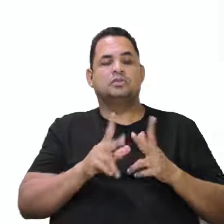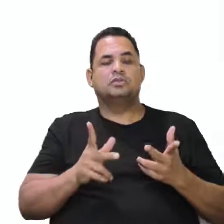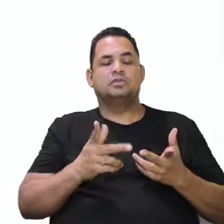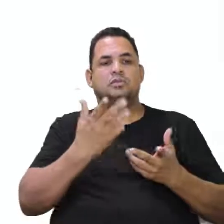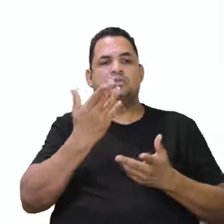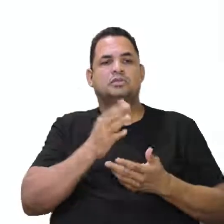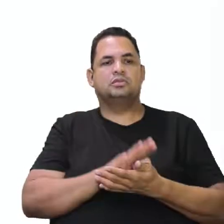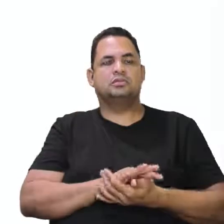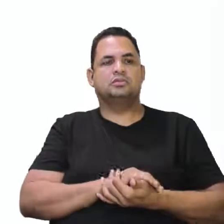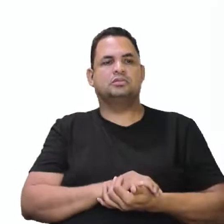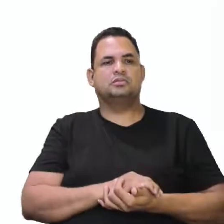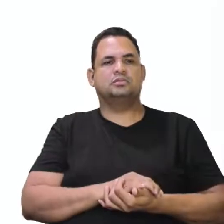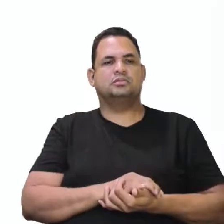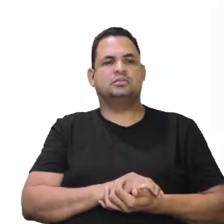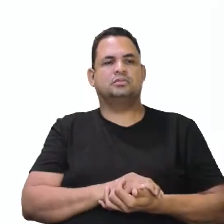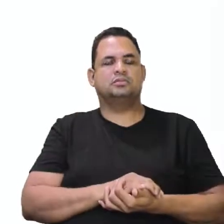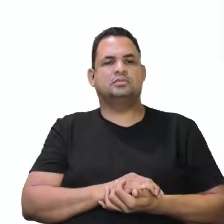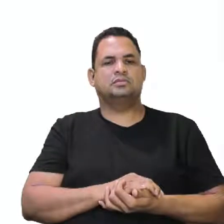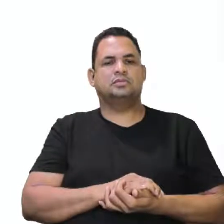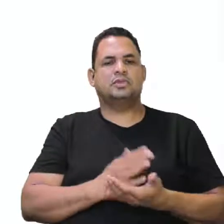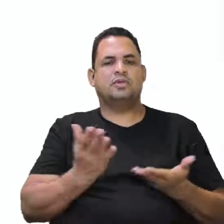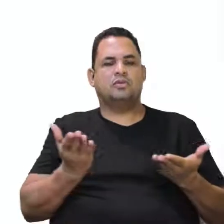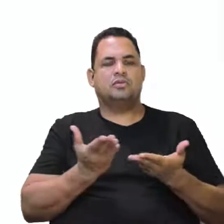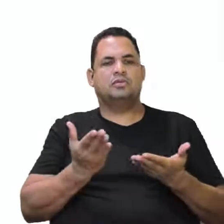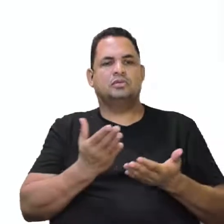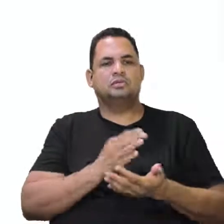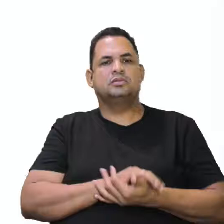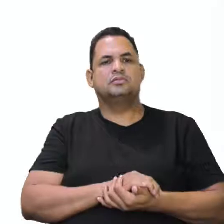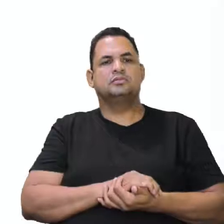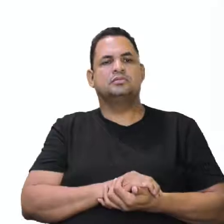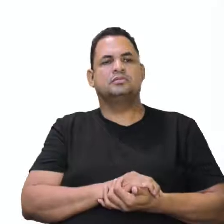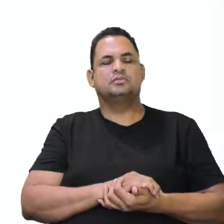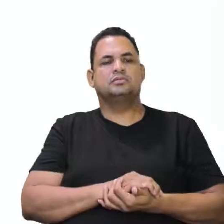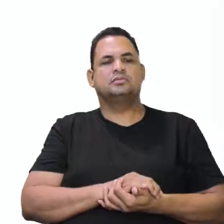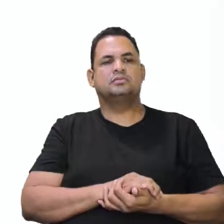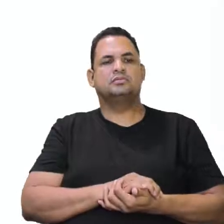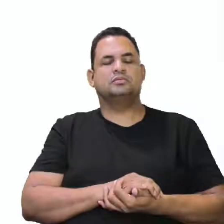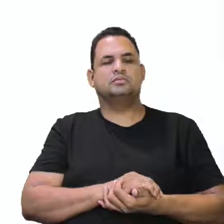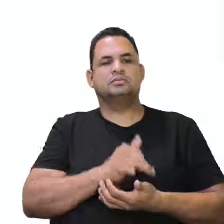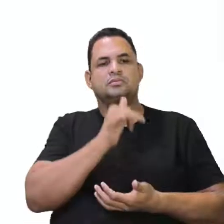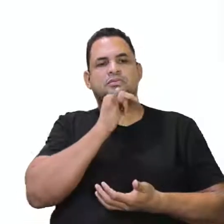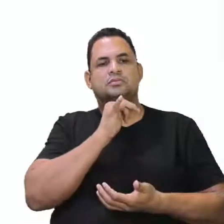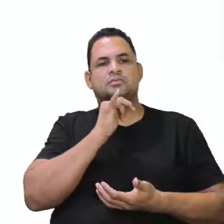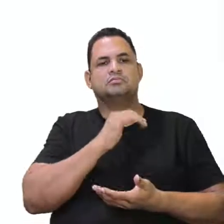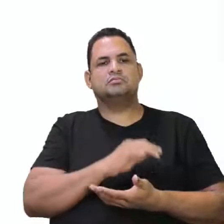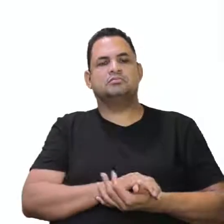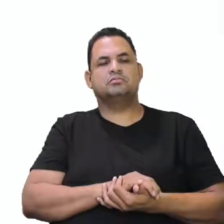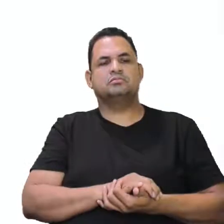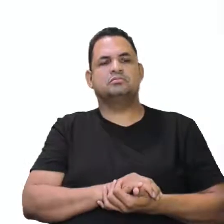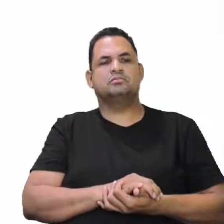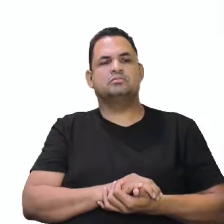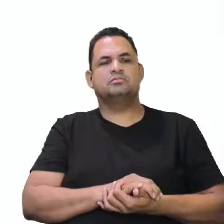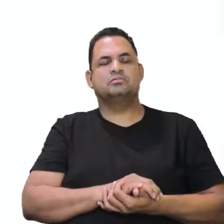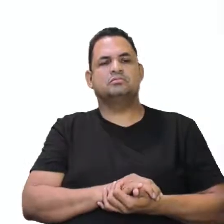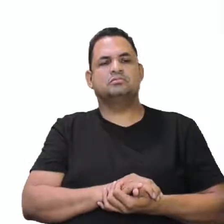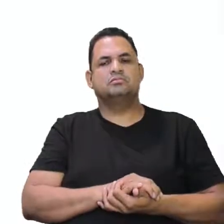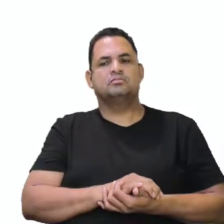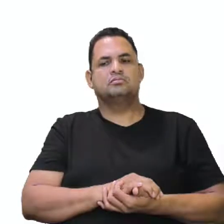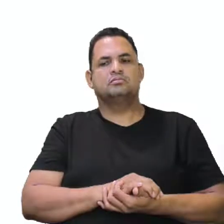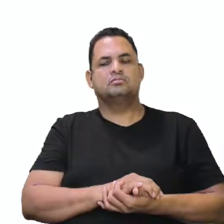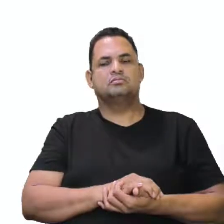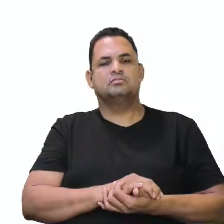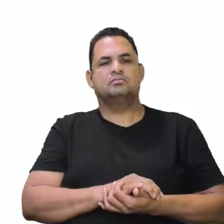outro. Quer ver? Não só da atividade como agora, né? Vamos aí. Olha esses exemplos. None of the students like this